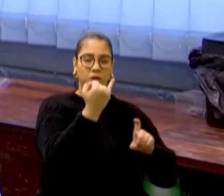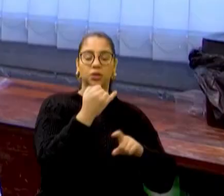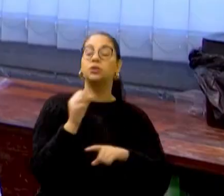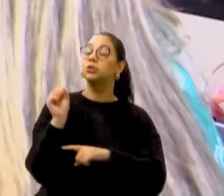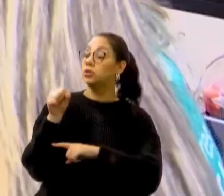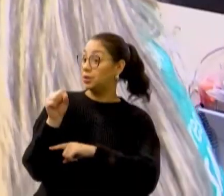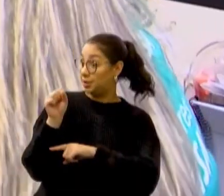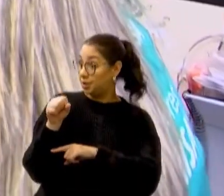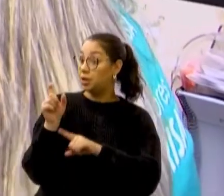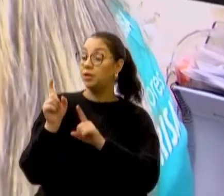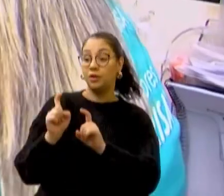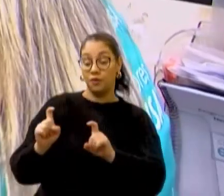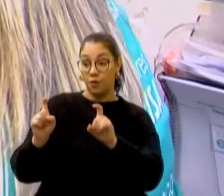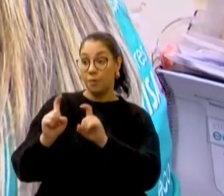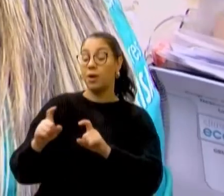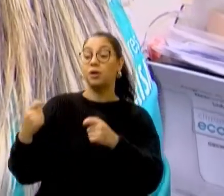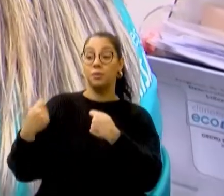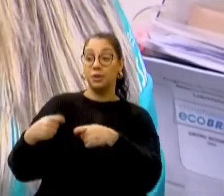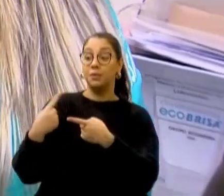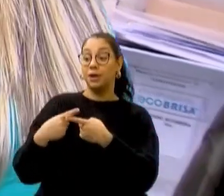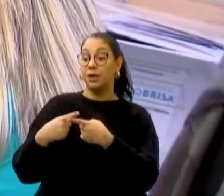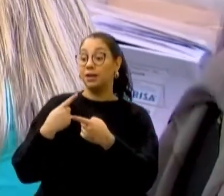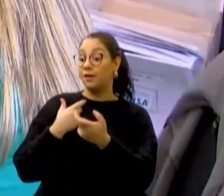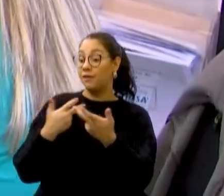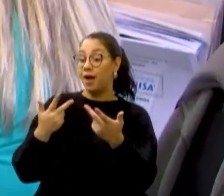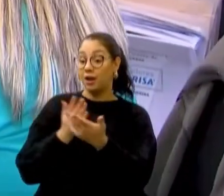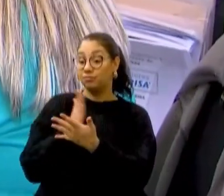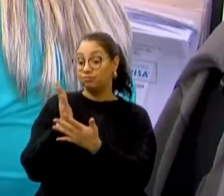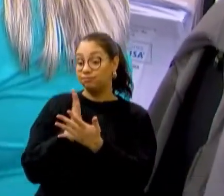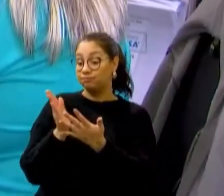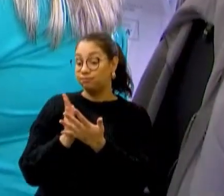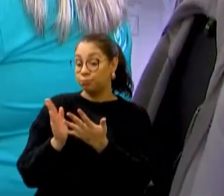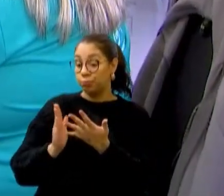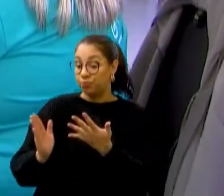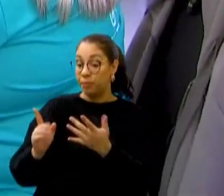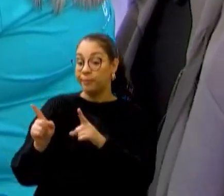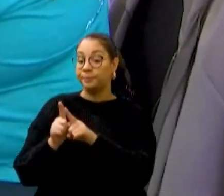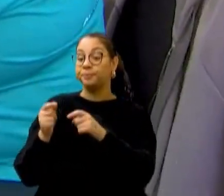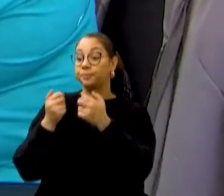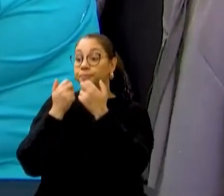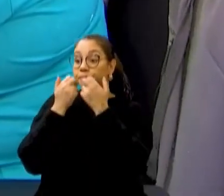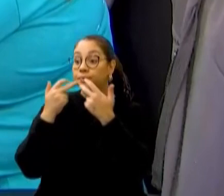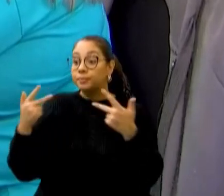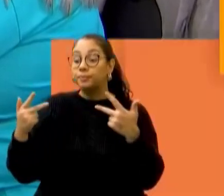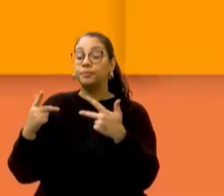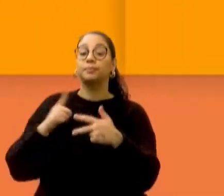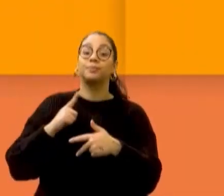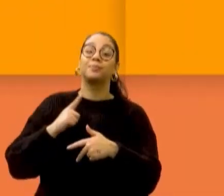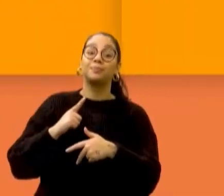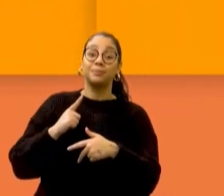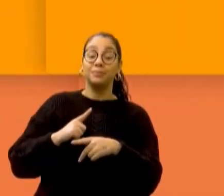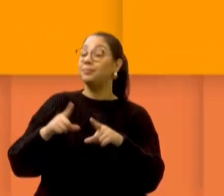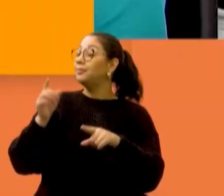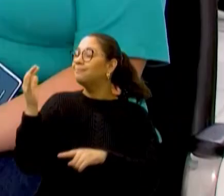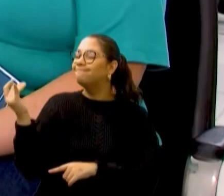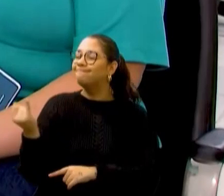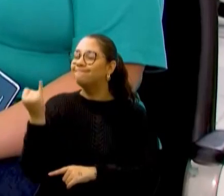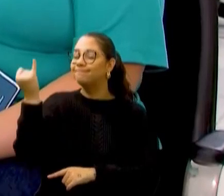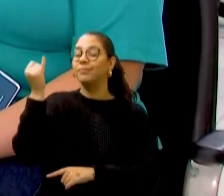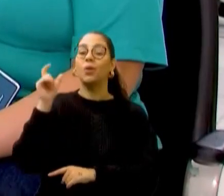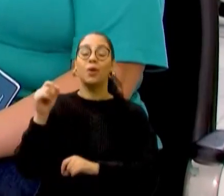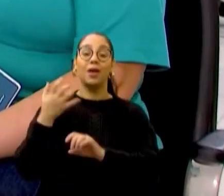e porque a gente trabalha como eu falei vários canais Então a gente tem não tem nada né nas novidades e